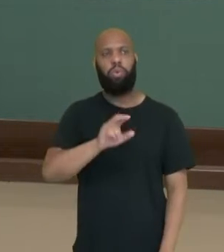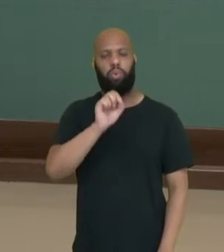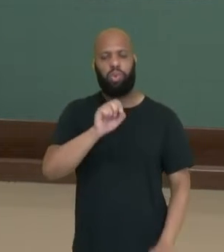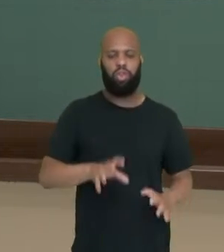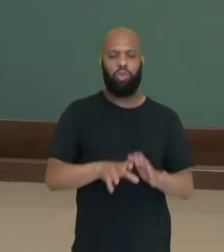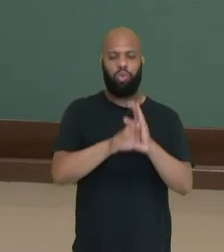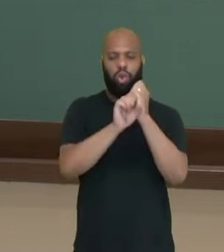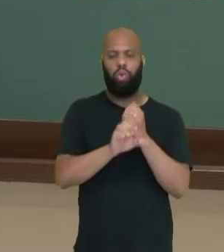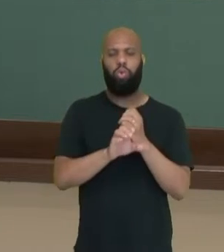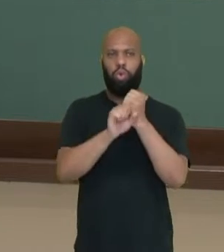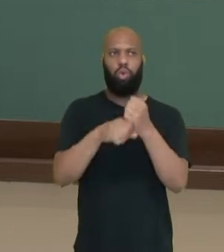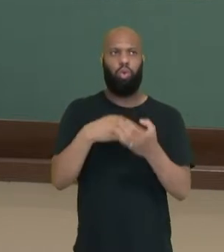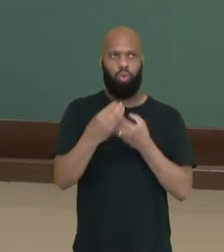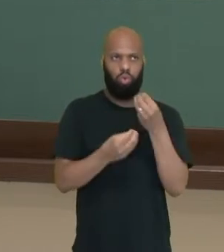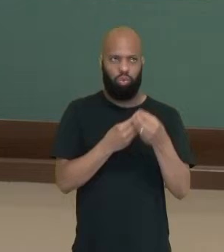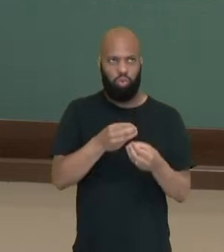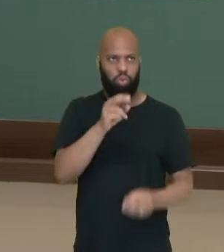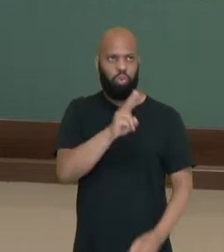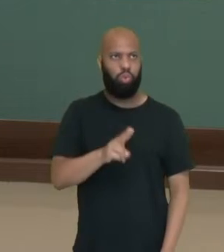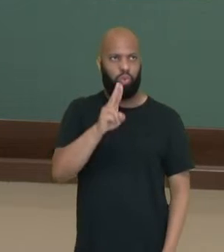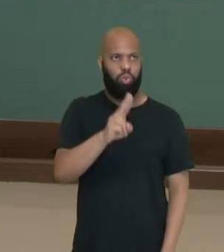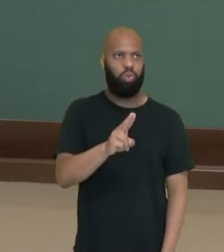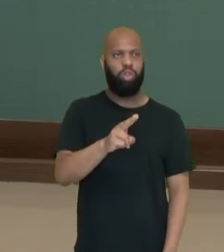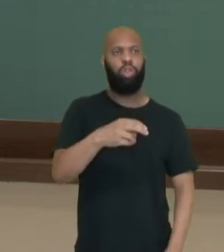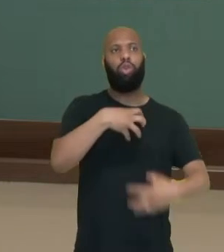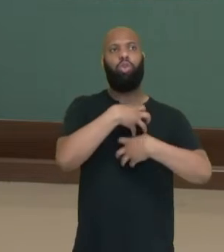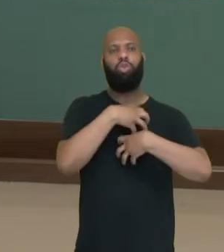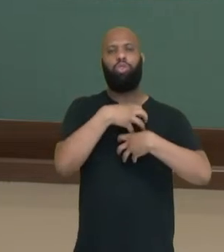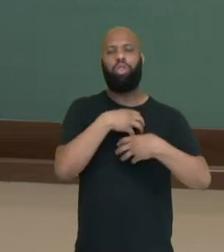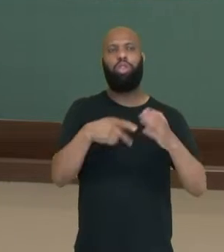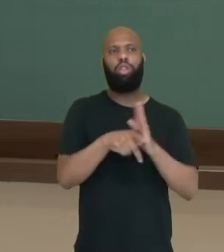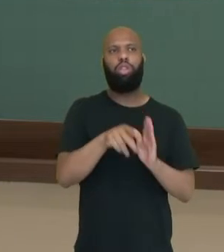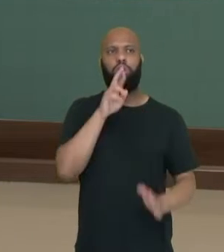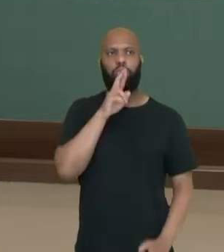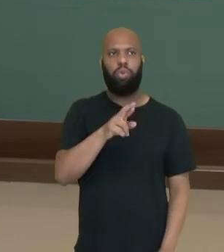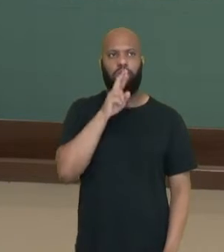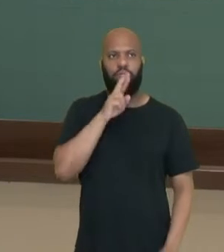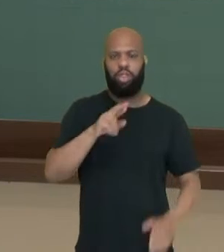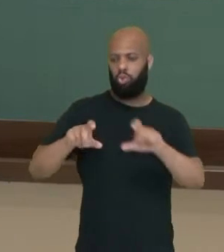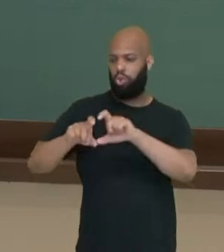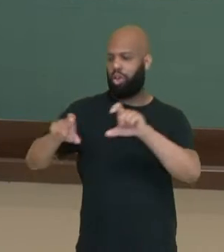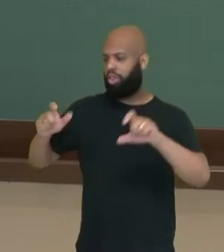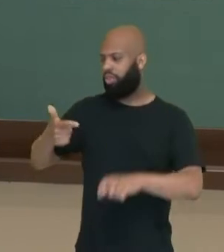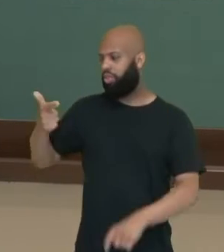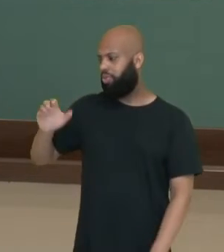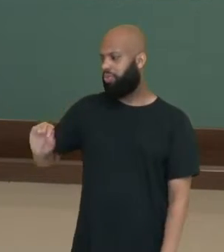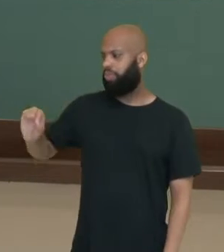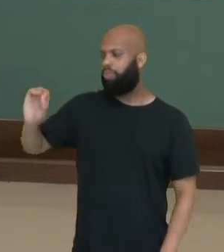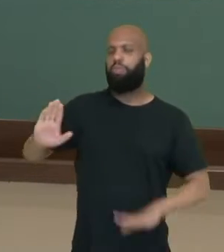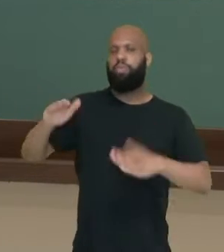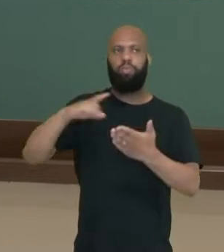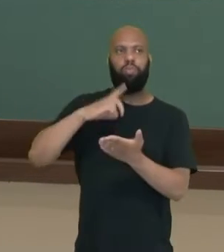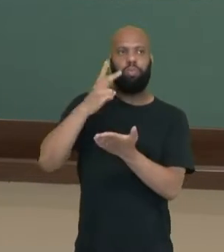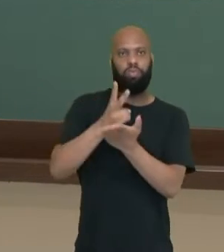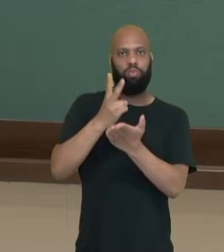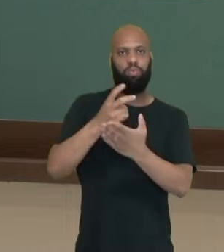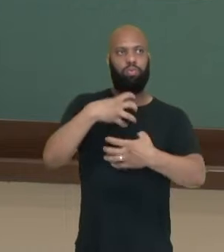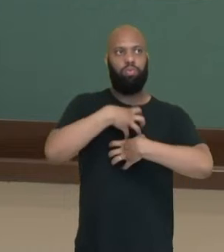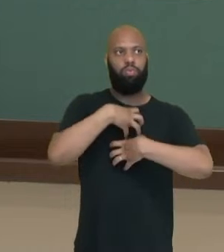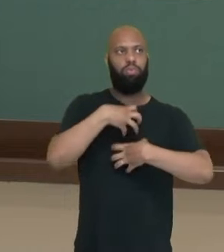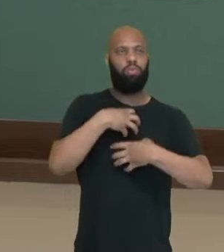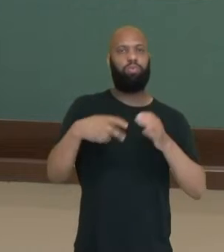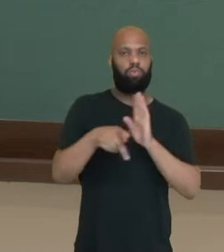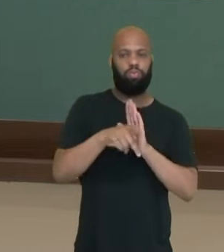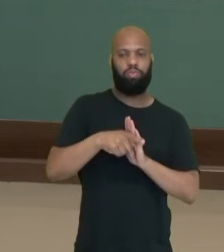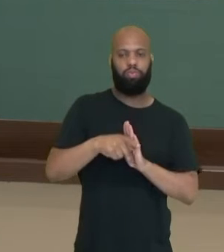calculando algebricamente, usando uma das maneiras de resolver a equação do segundo grau. Então, as mesmas maneiras para a